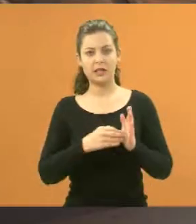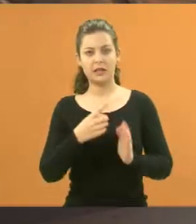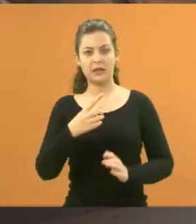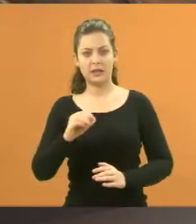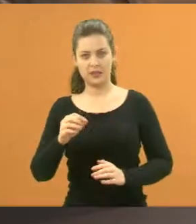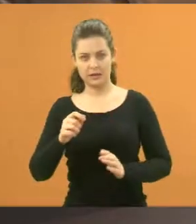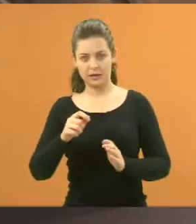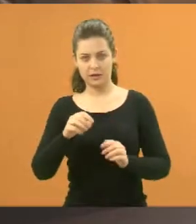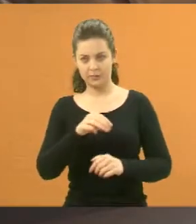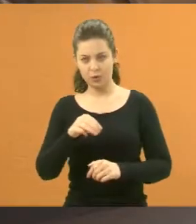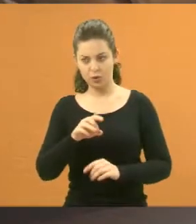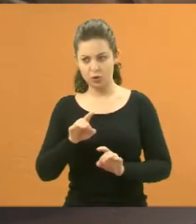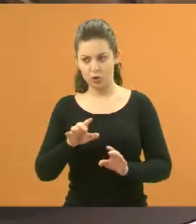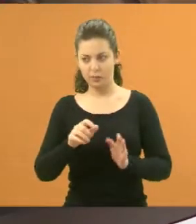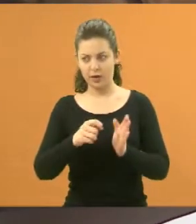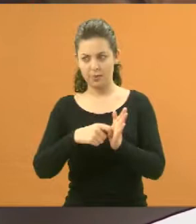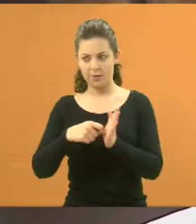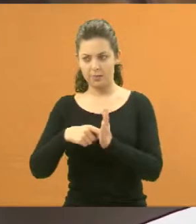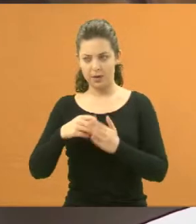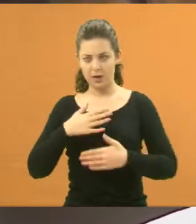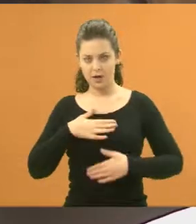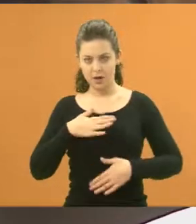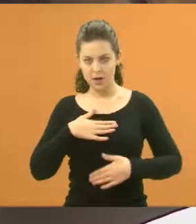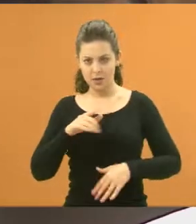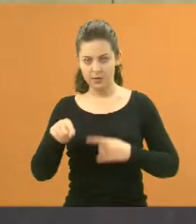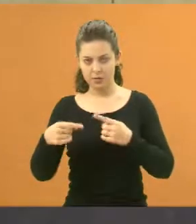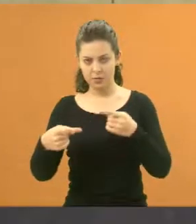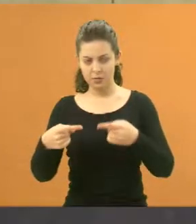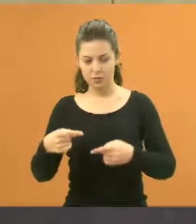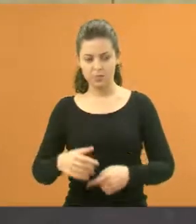minutos, só para assinar com calma, tudo?